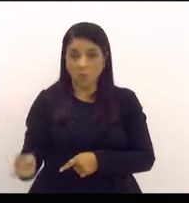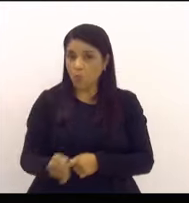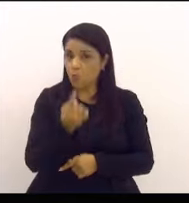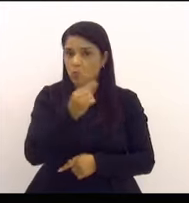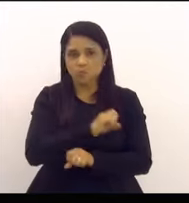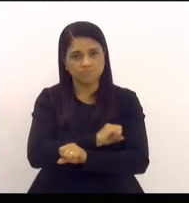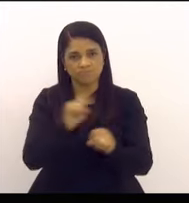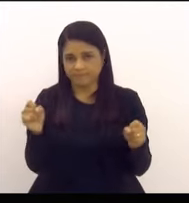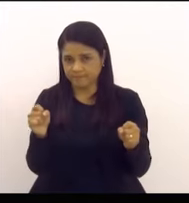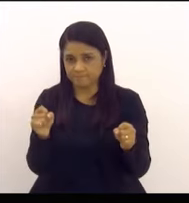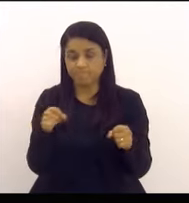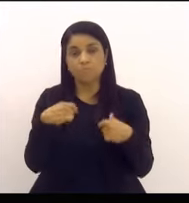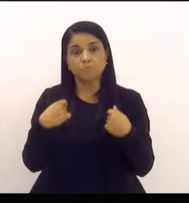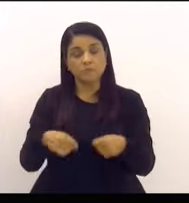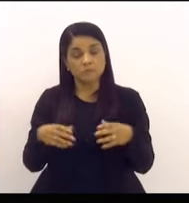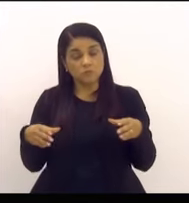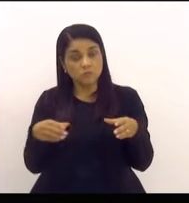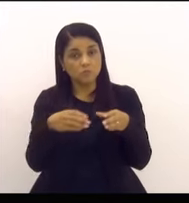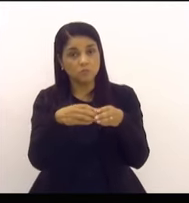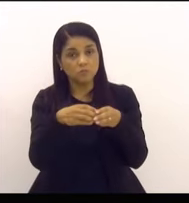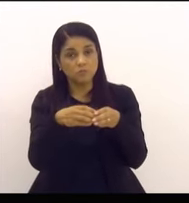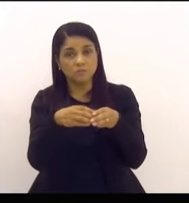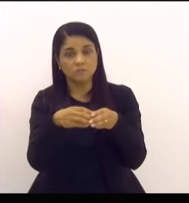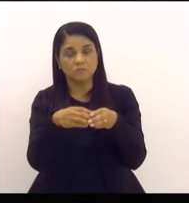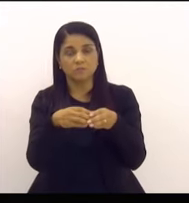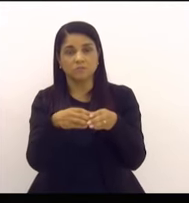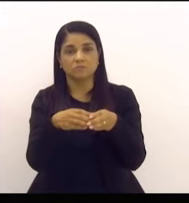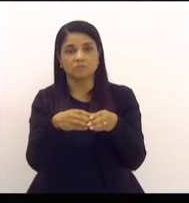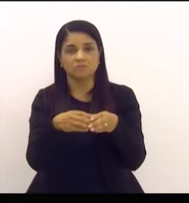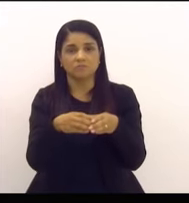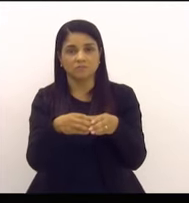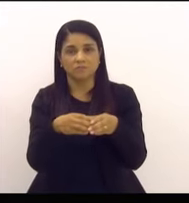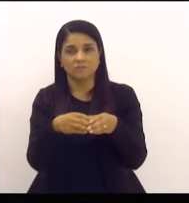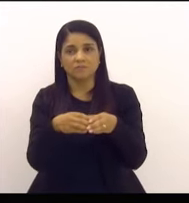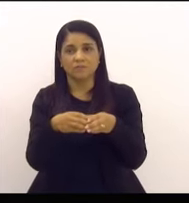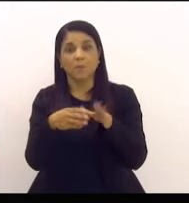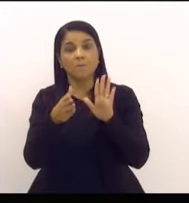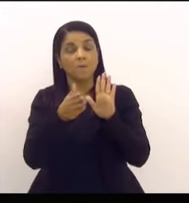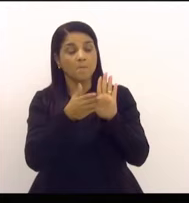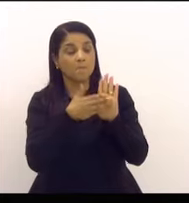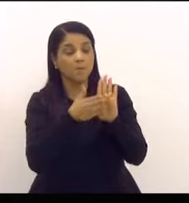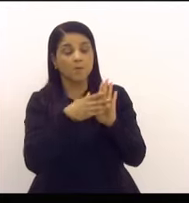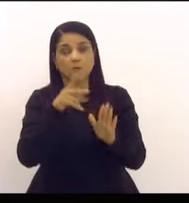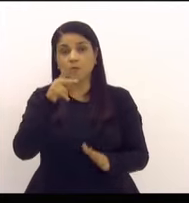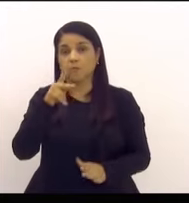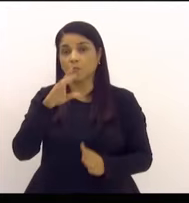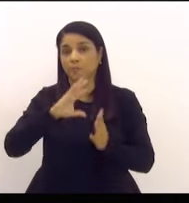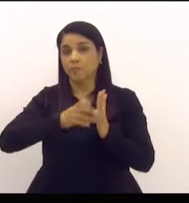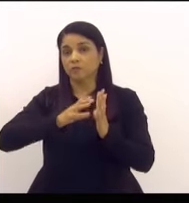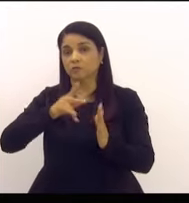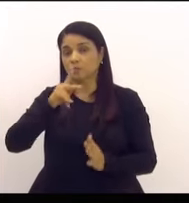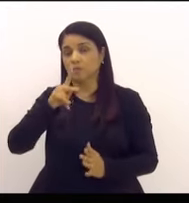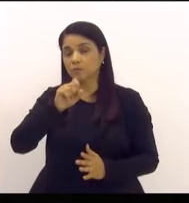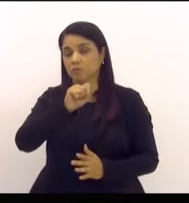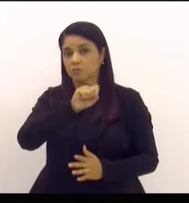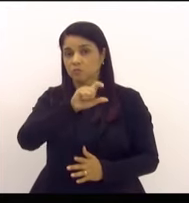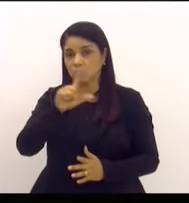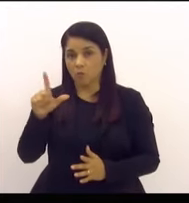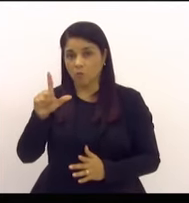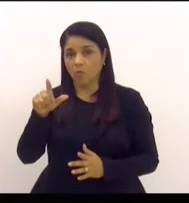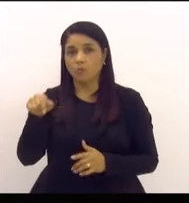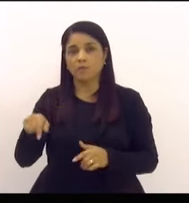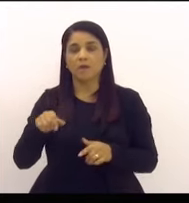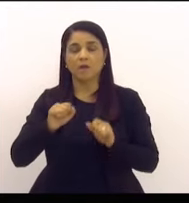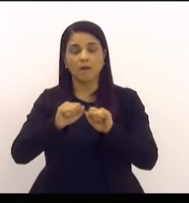porque nós não temos um conselho consultivo do COSUD. Isso é uma proposta do pessoal já em outros estados. O pessoal na